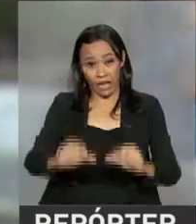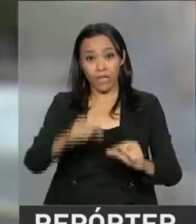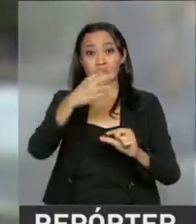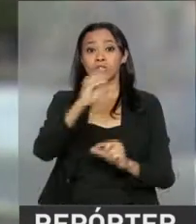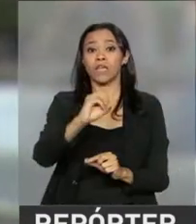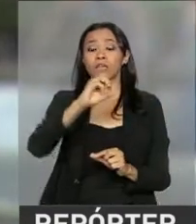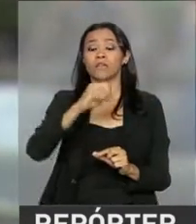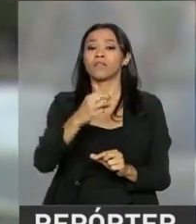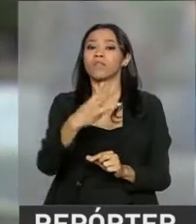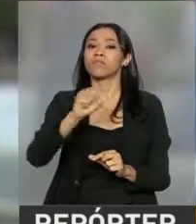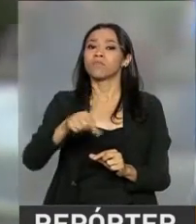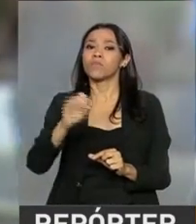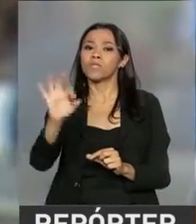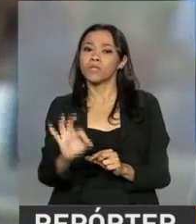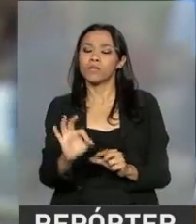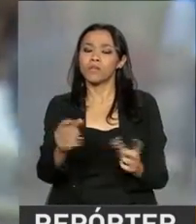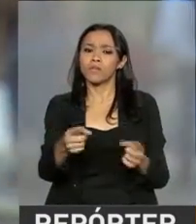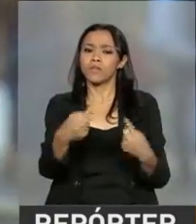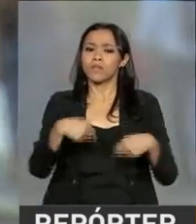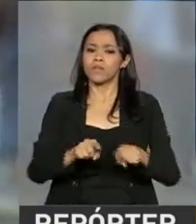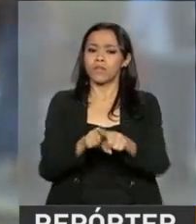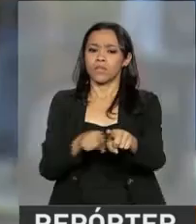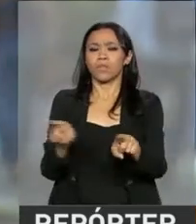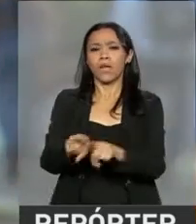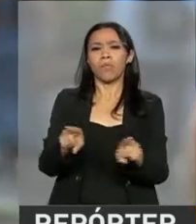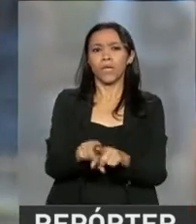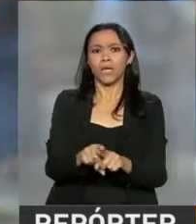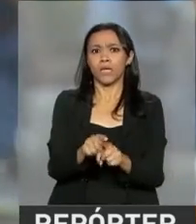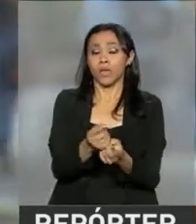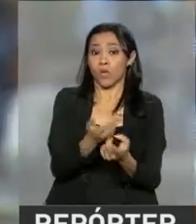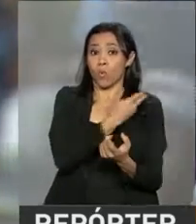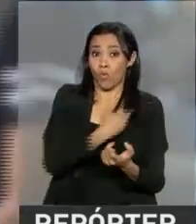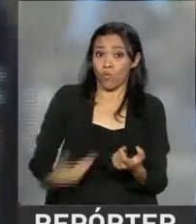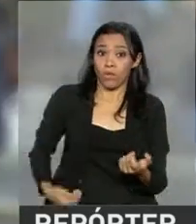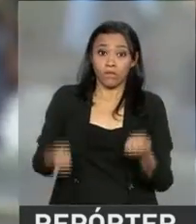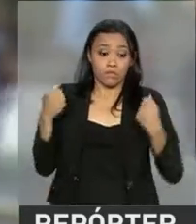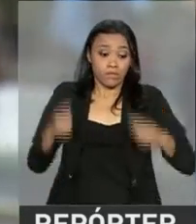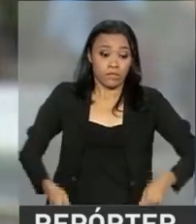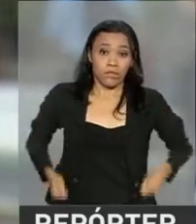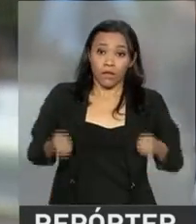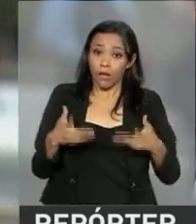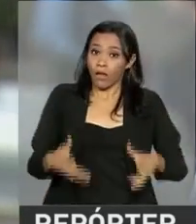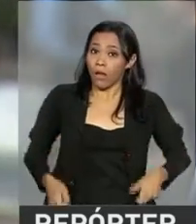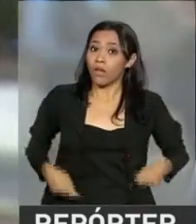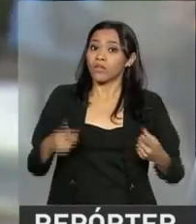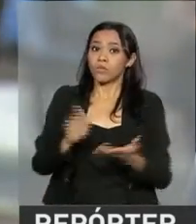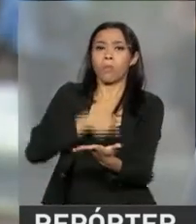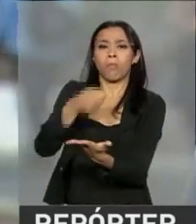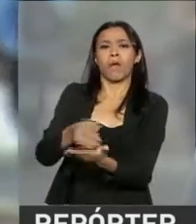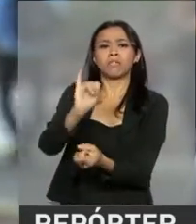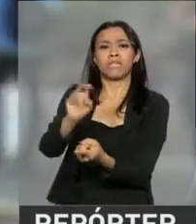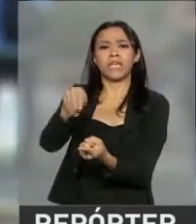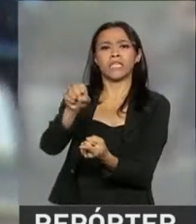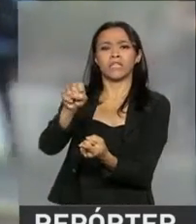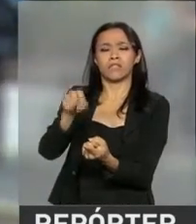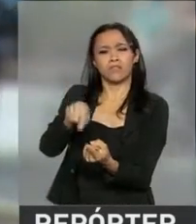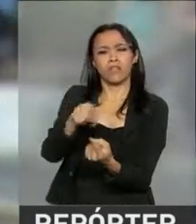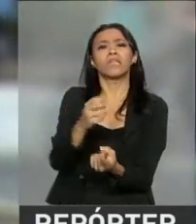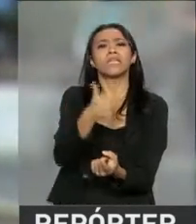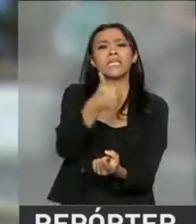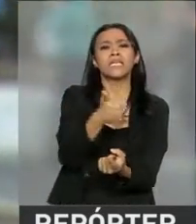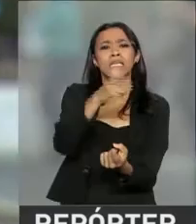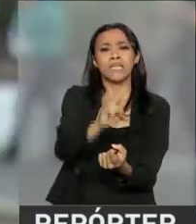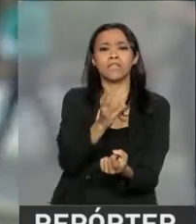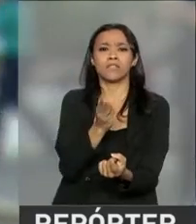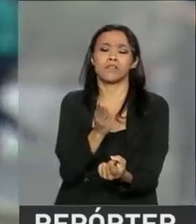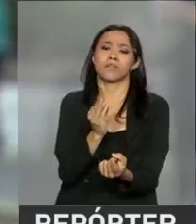7,3%. De janeiro a julho também aumentaram os gastos do governo. Com benefícios previdenciários, o aumento foi de quase 15